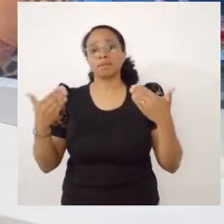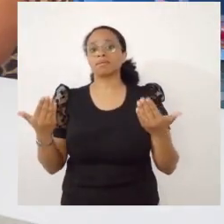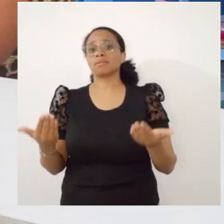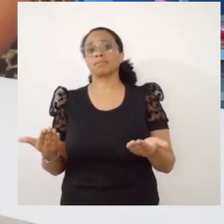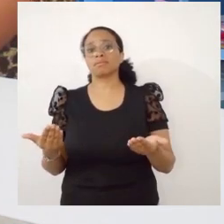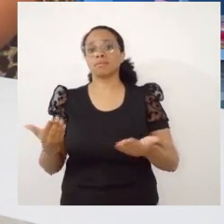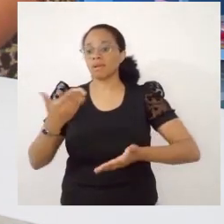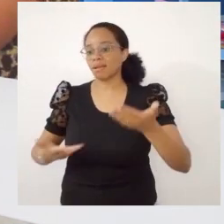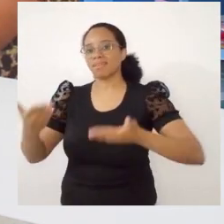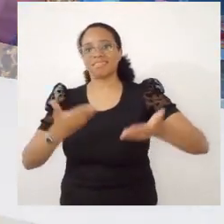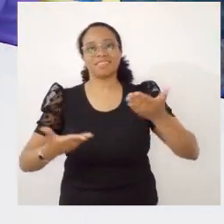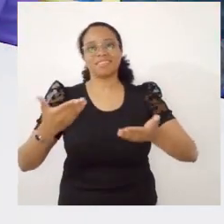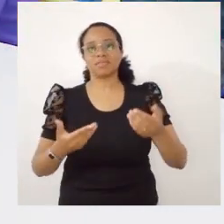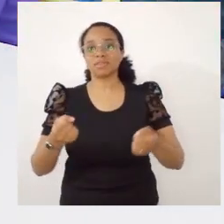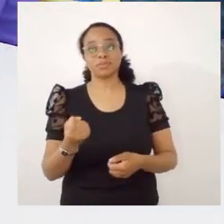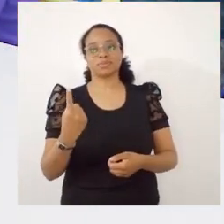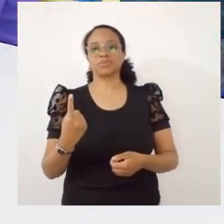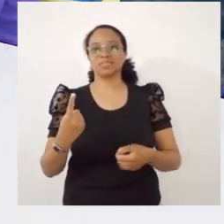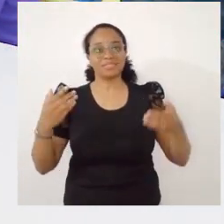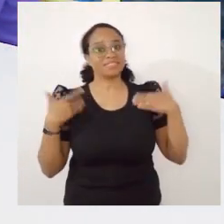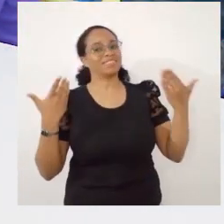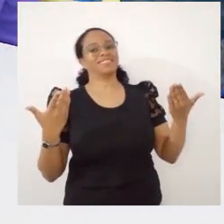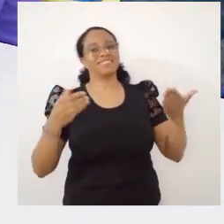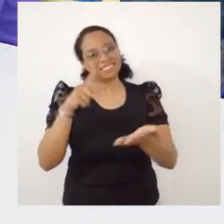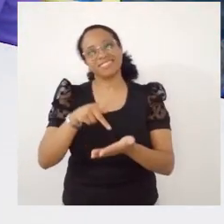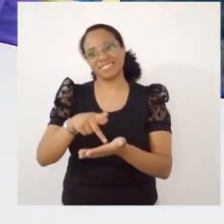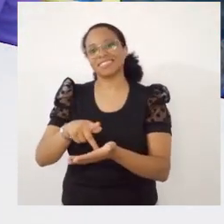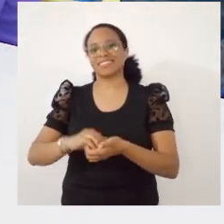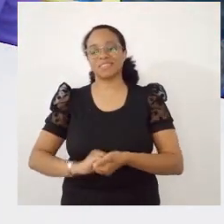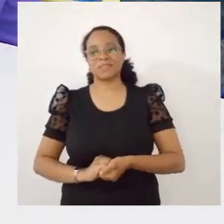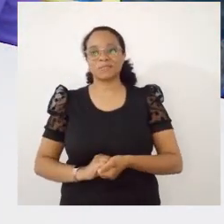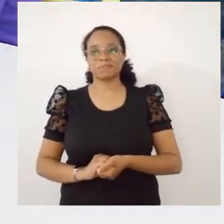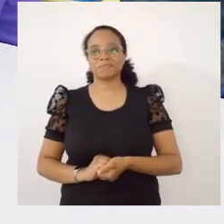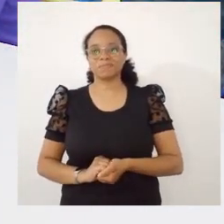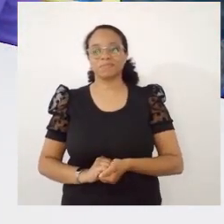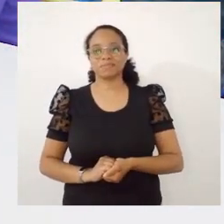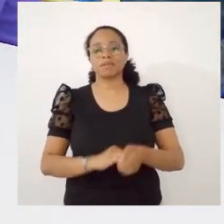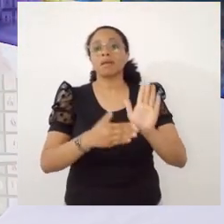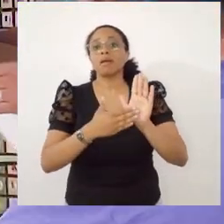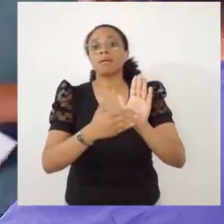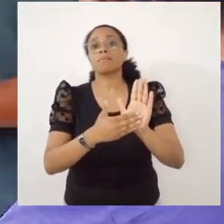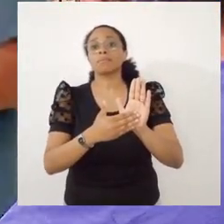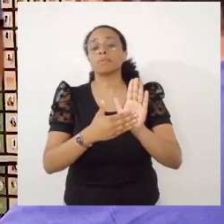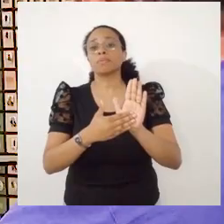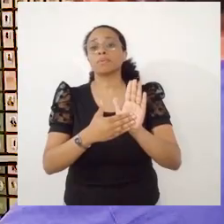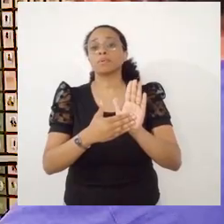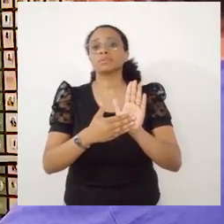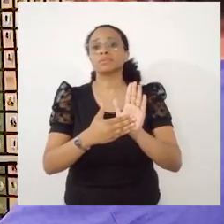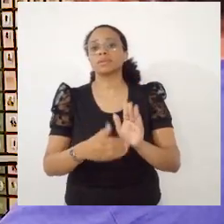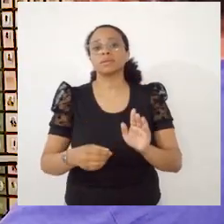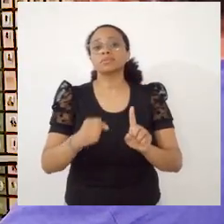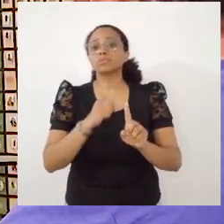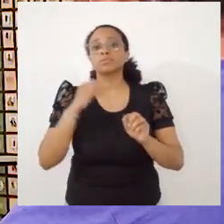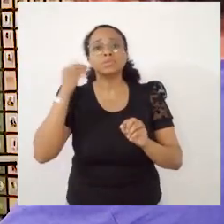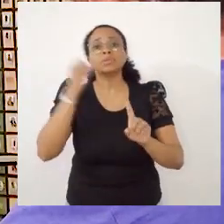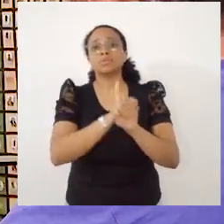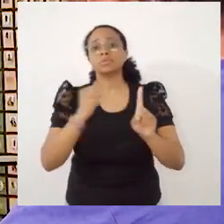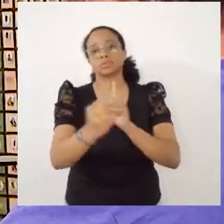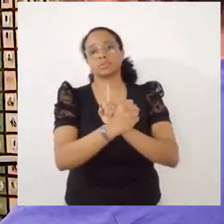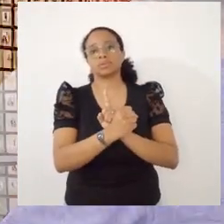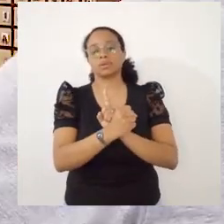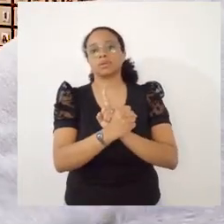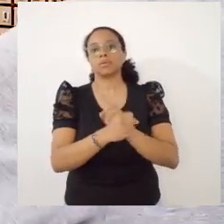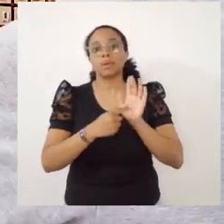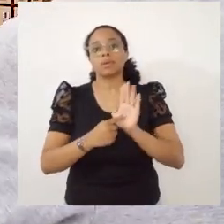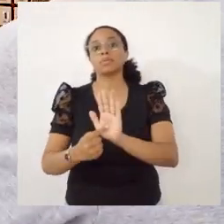A proposta desse experimento social é mostrar que somos capazes de transformar o dia de alguém com um simples